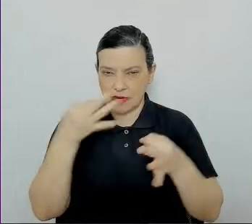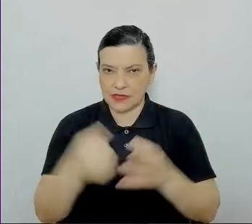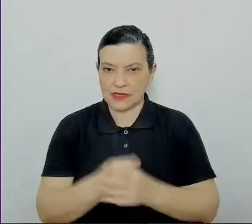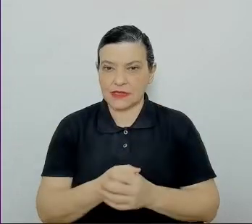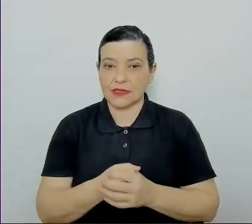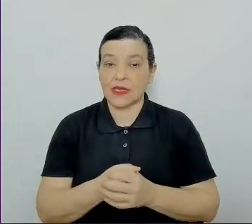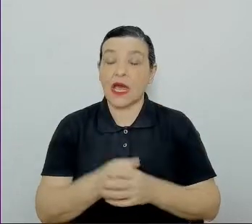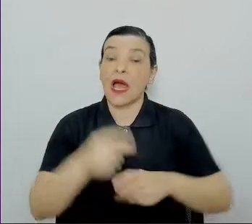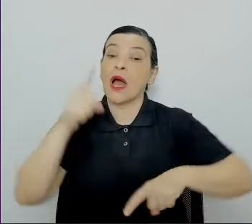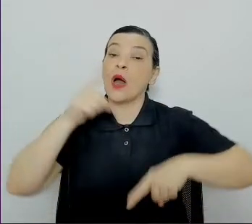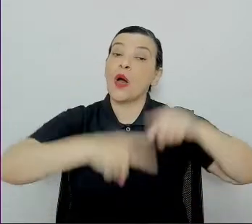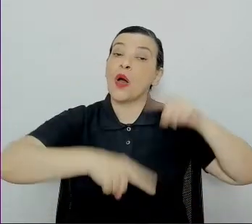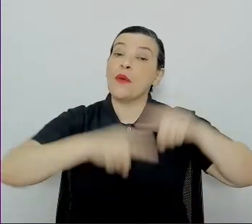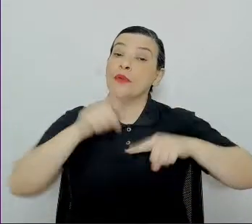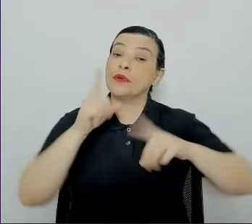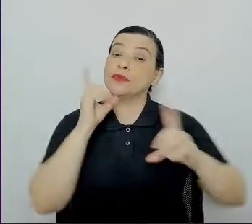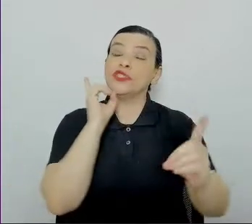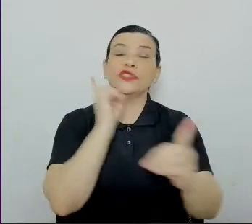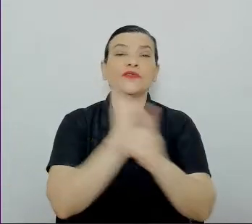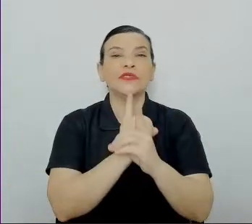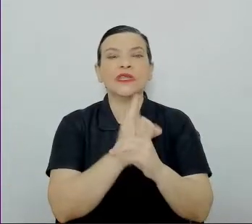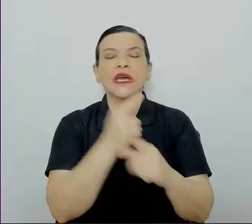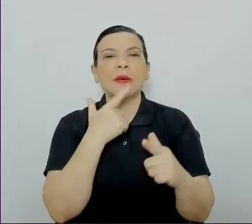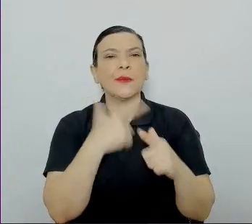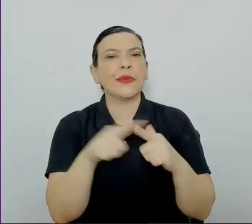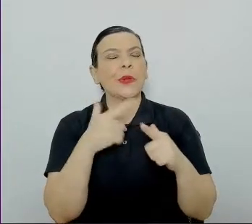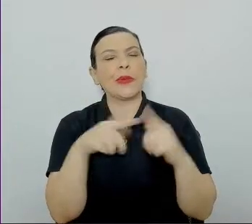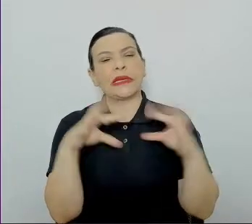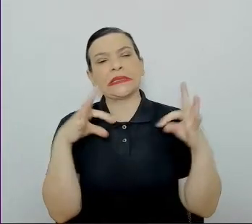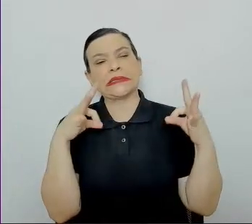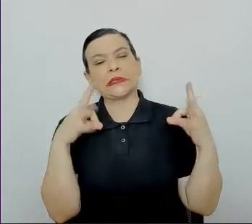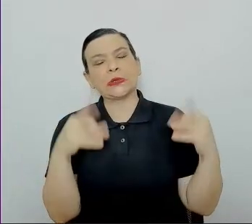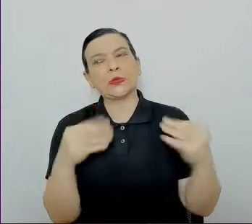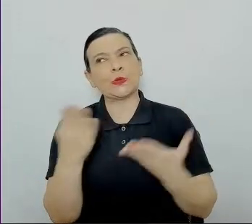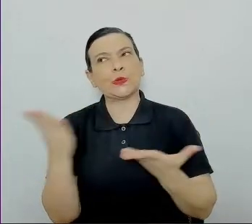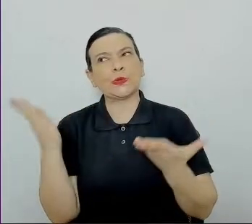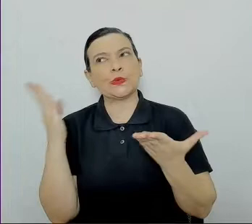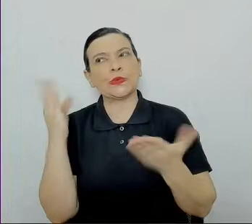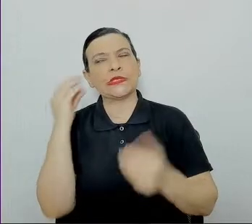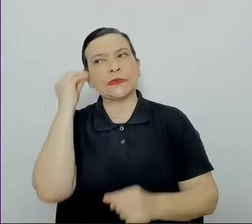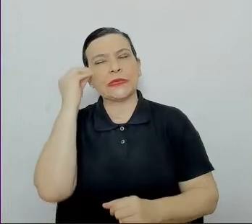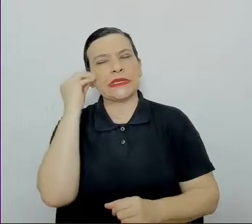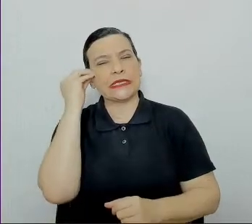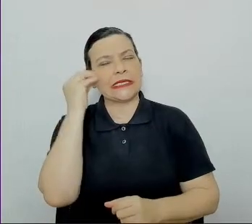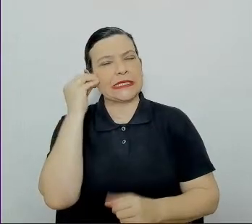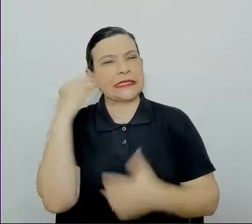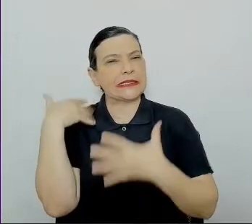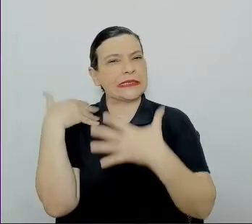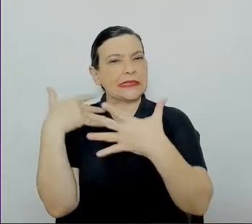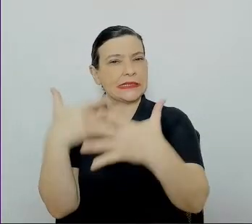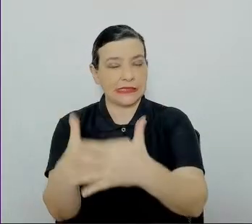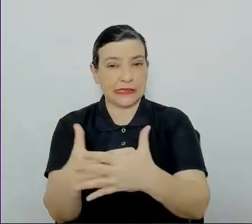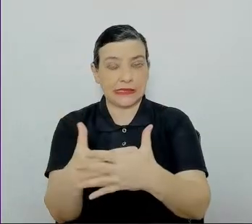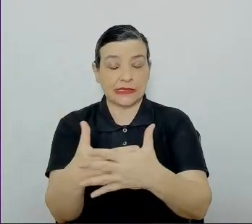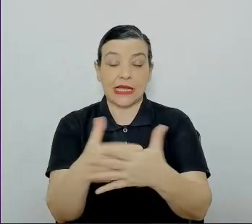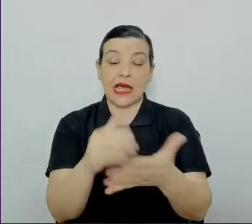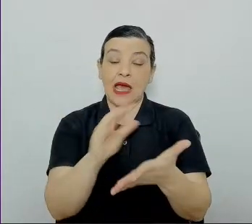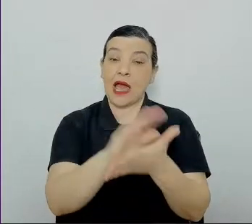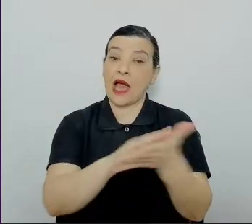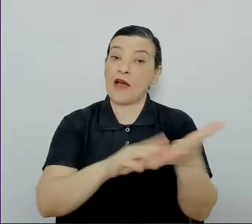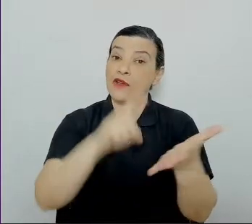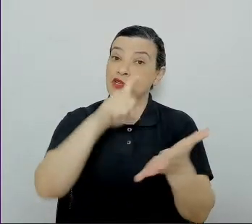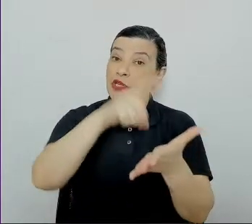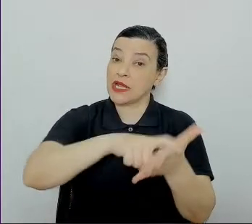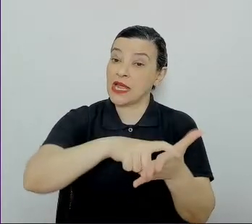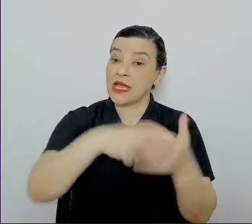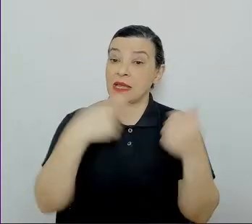Produto, a gente identifica problemas gerais, problemas do todo, de toda aquela experiência completa. Quando a gente mensura funcionalidades, a gente tenta identificar